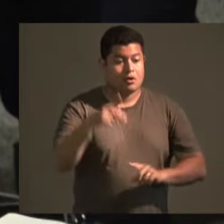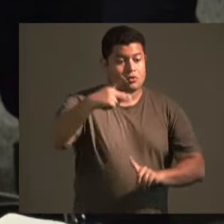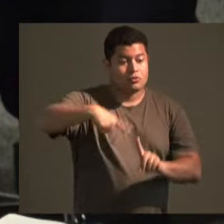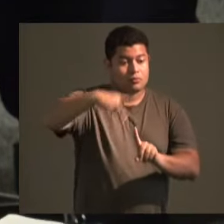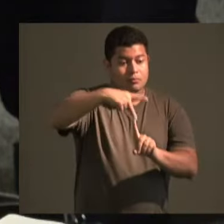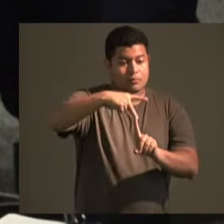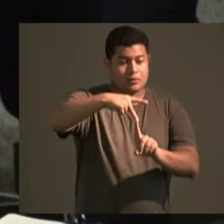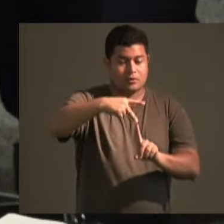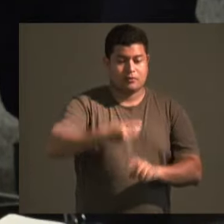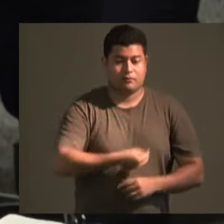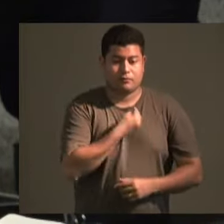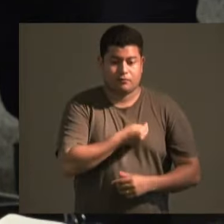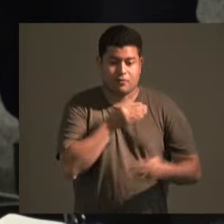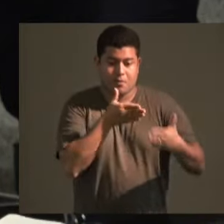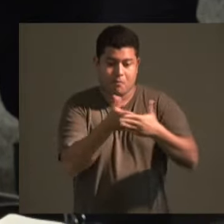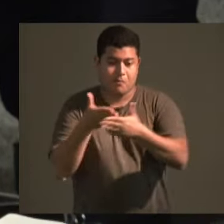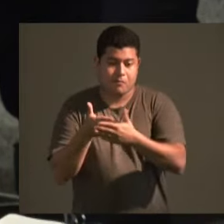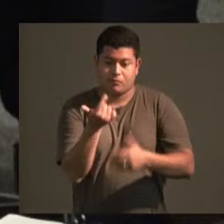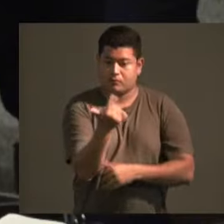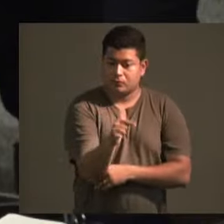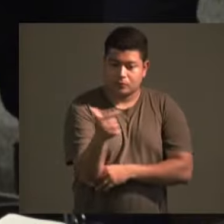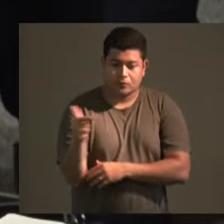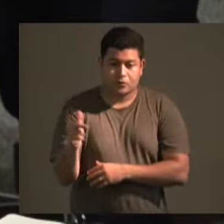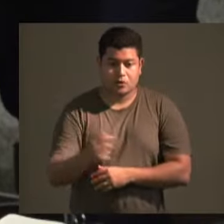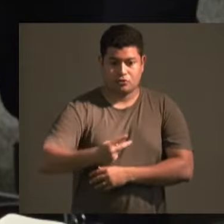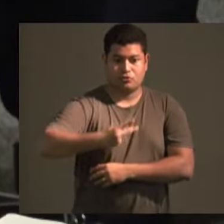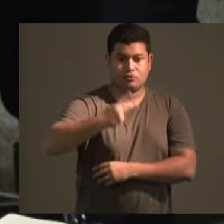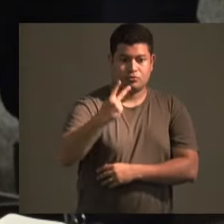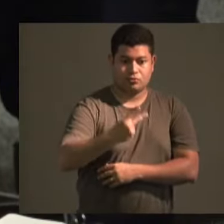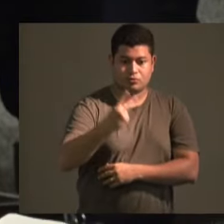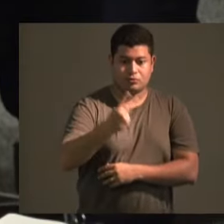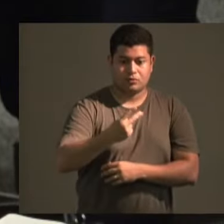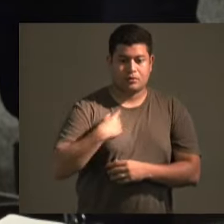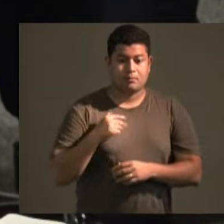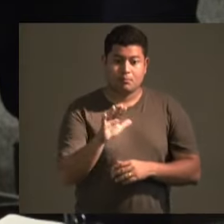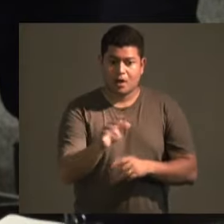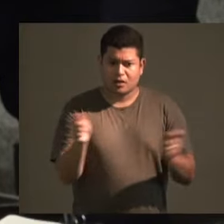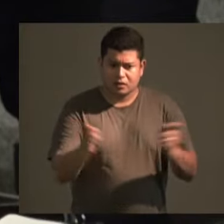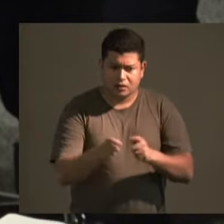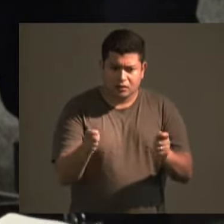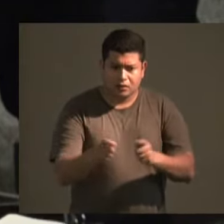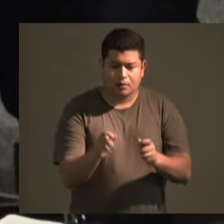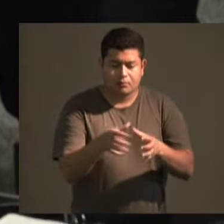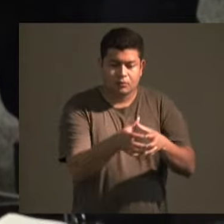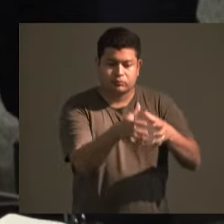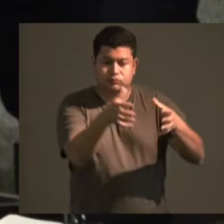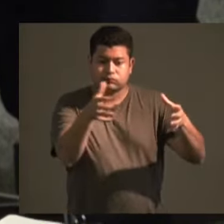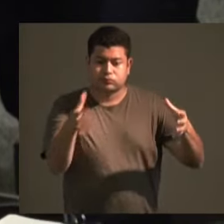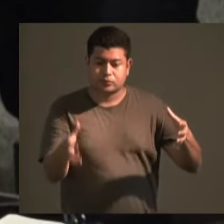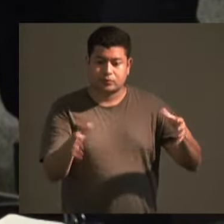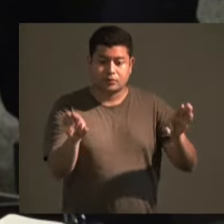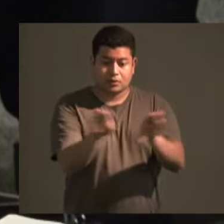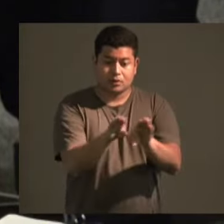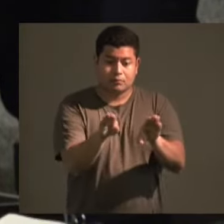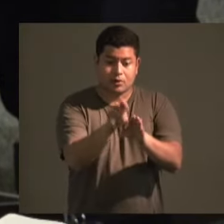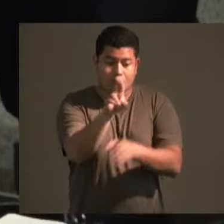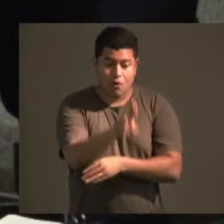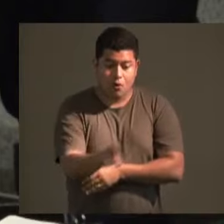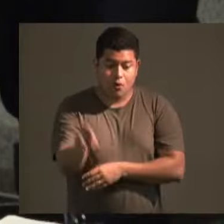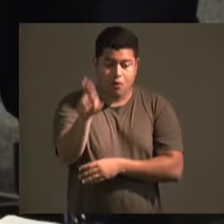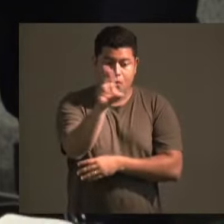2. Mas eu gostaria de saber se há uma possibilidade de ampliar para também a gente poder